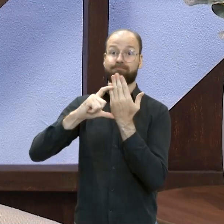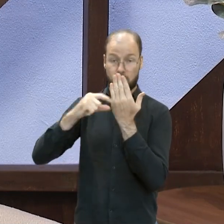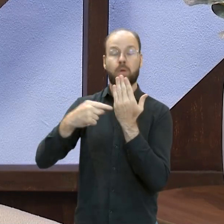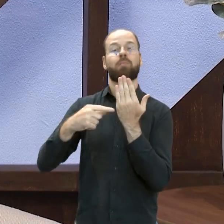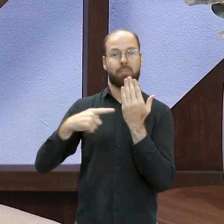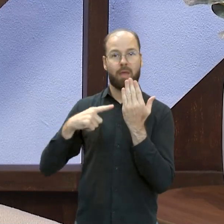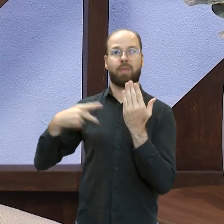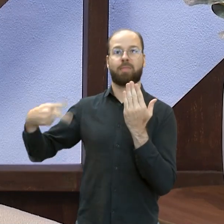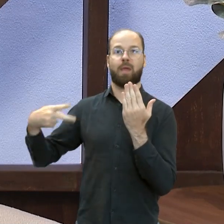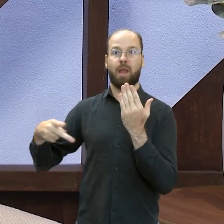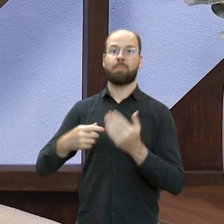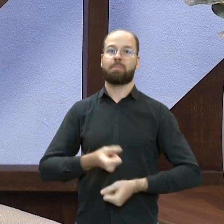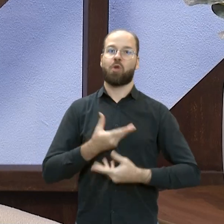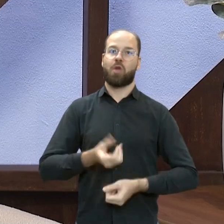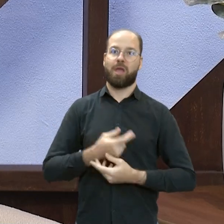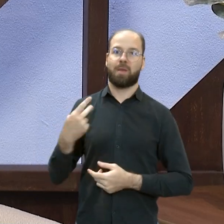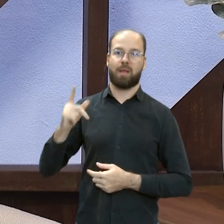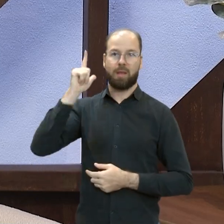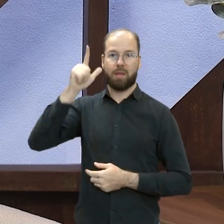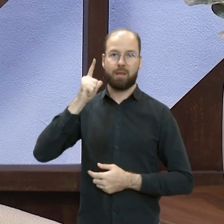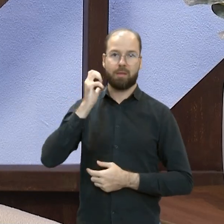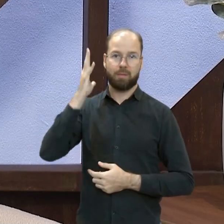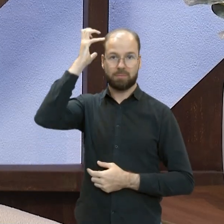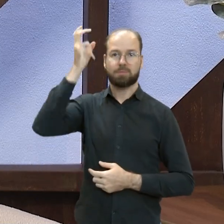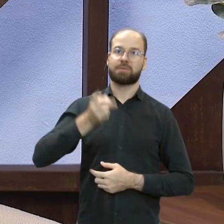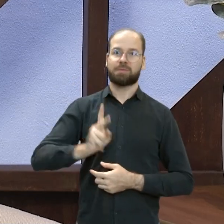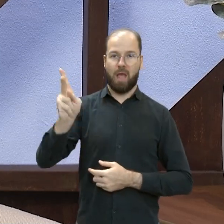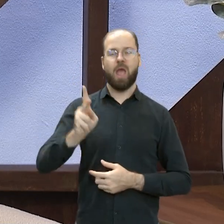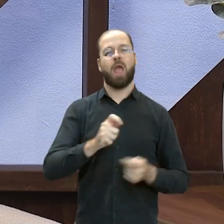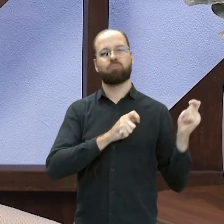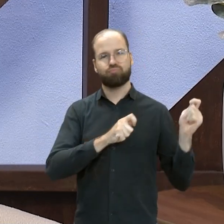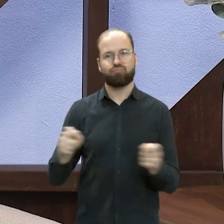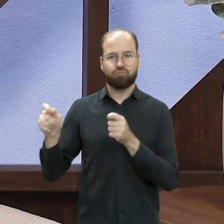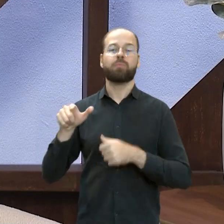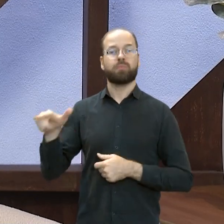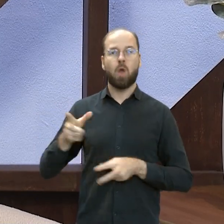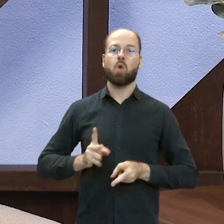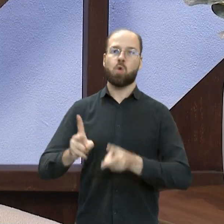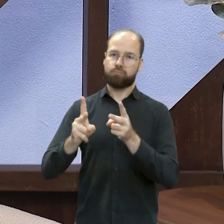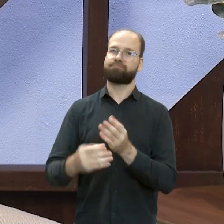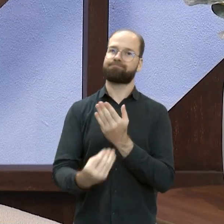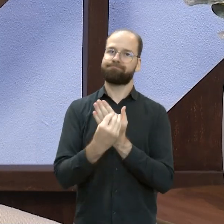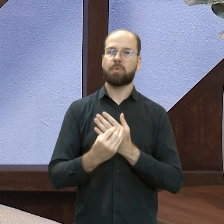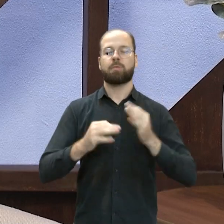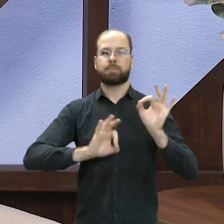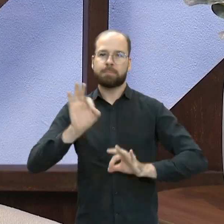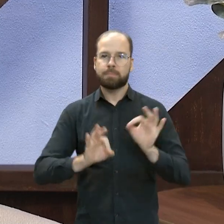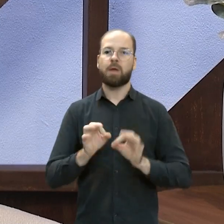uma publicação, né, um poema dela ali. Então, ela continuou nessa verve literária